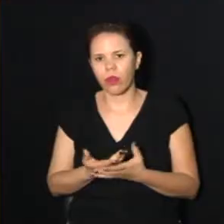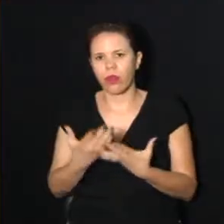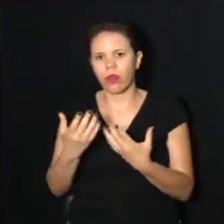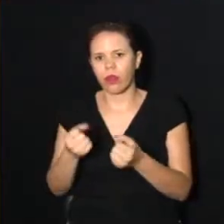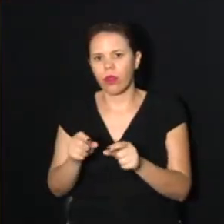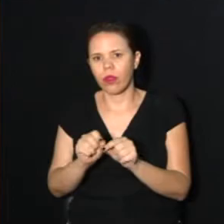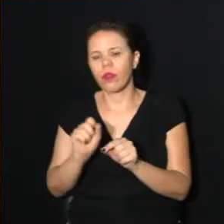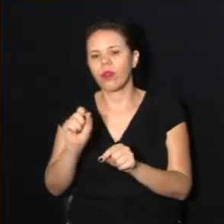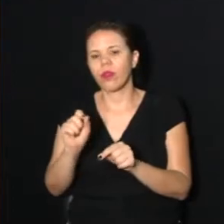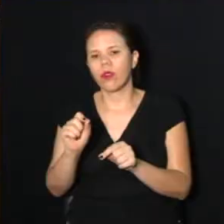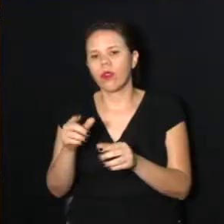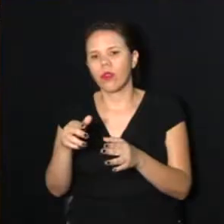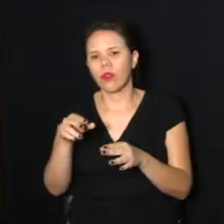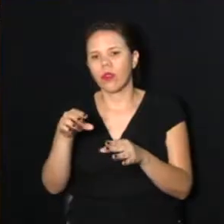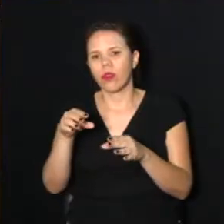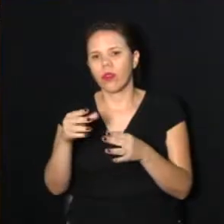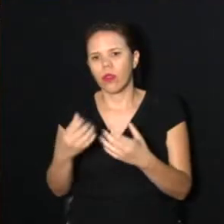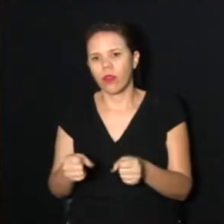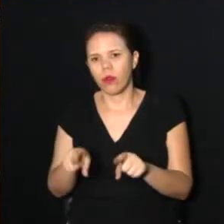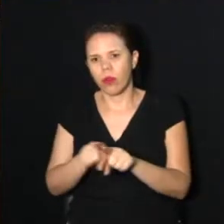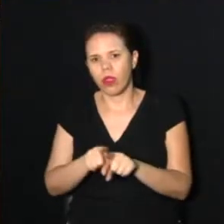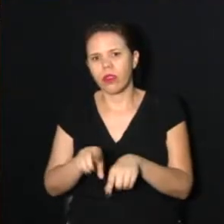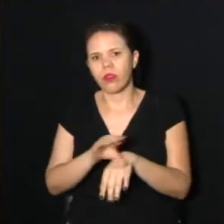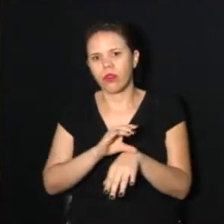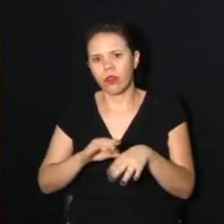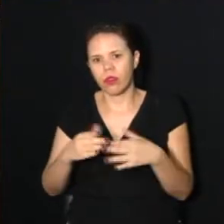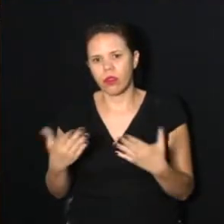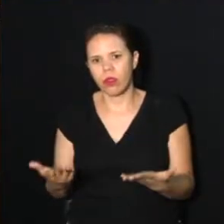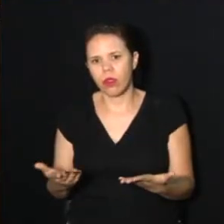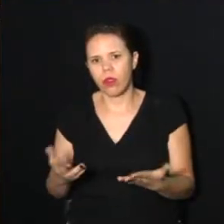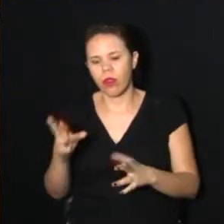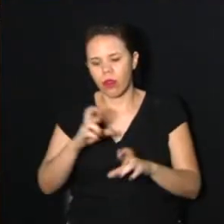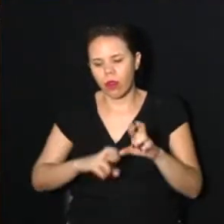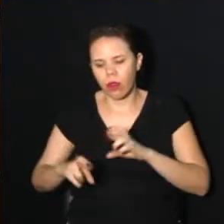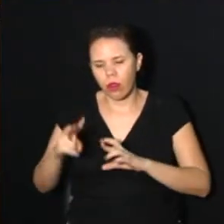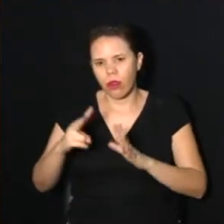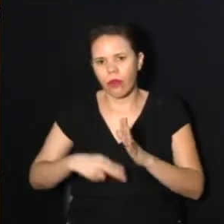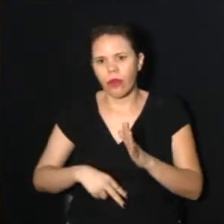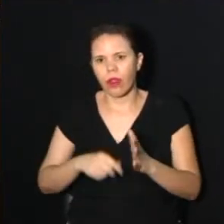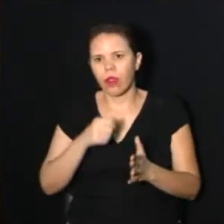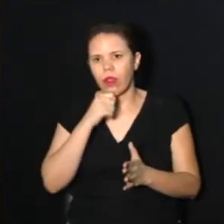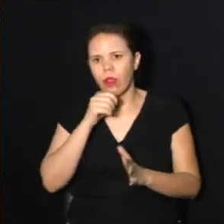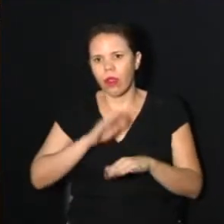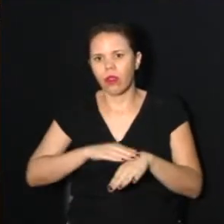inconstitucionalidade. Perfeito. Com a solicitação de vistas do vereador Marcelo Silva, eu defiro, ele é autor do